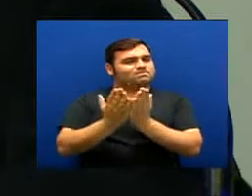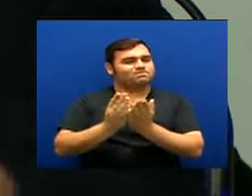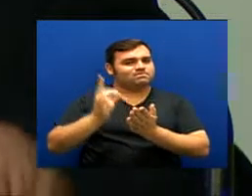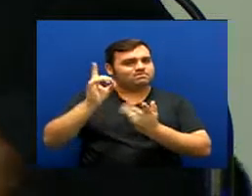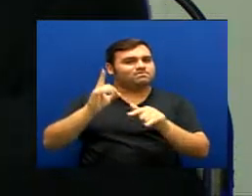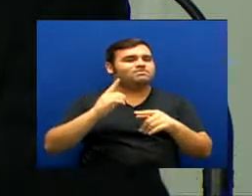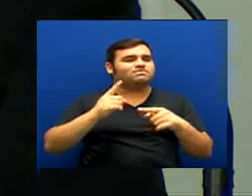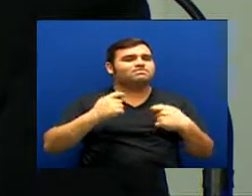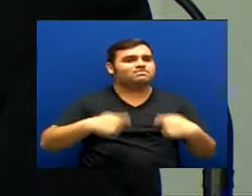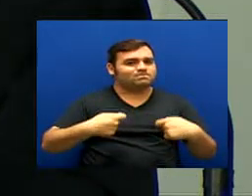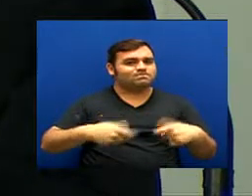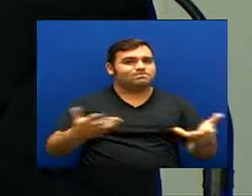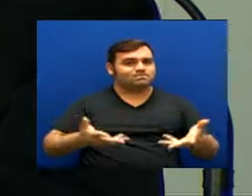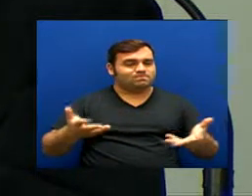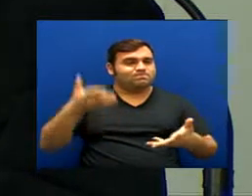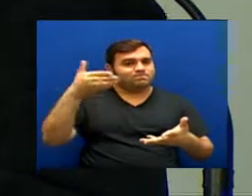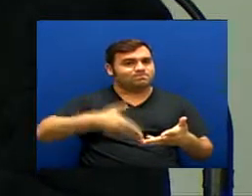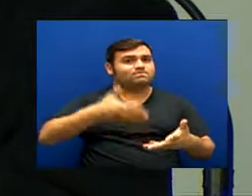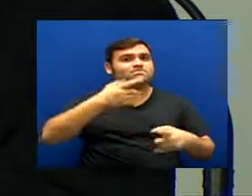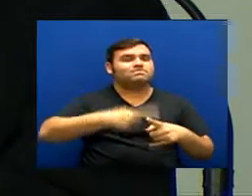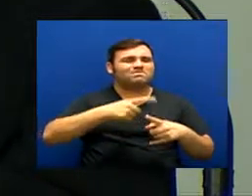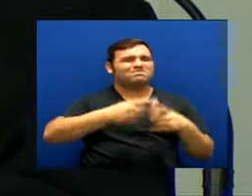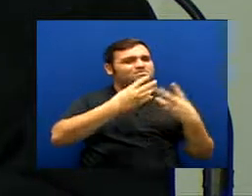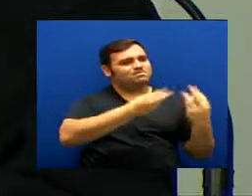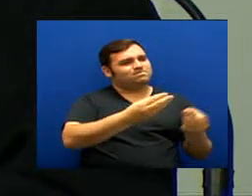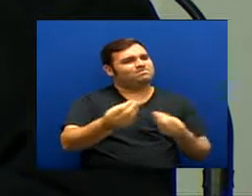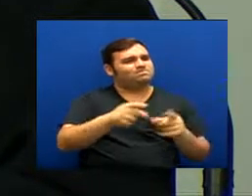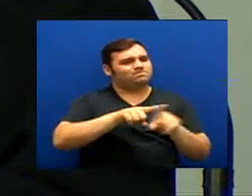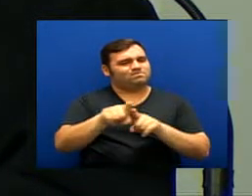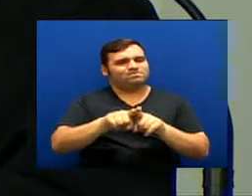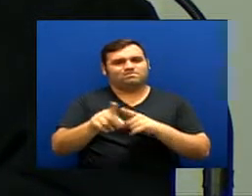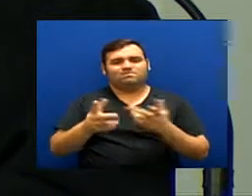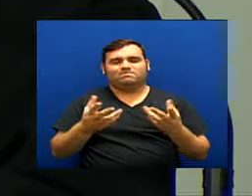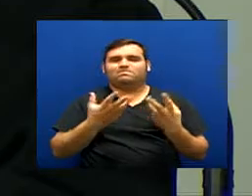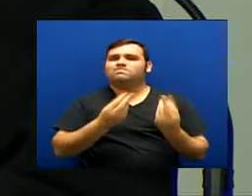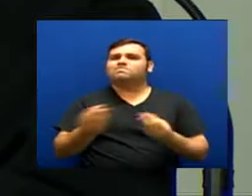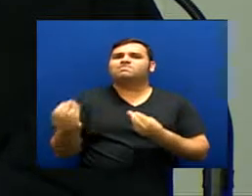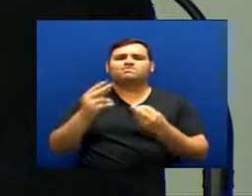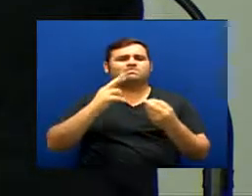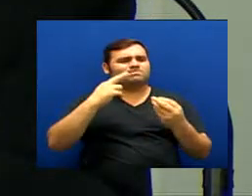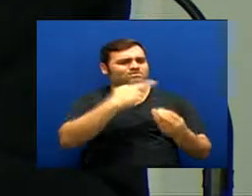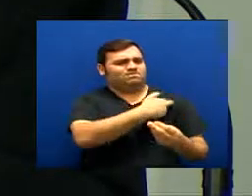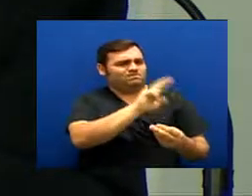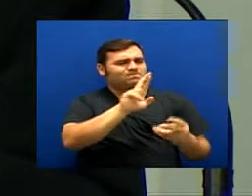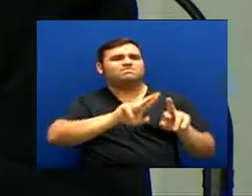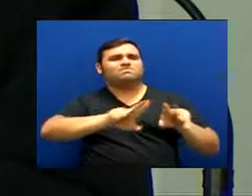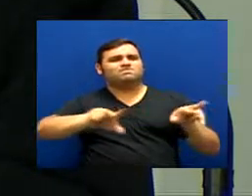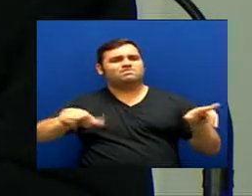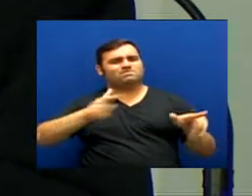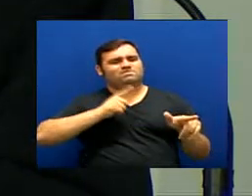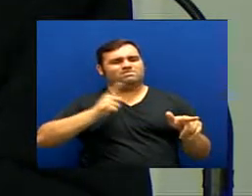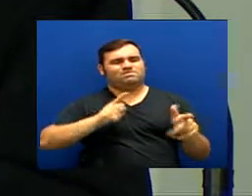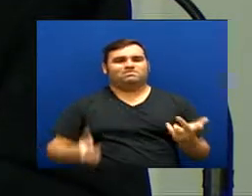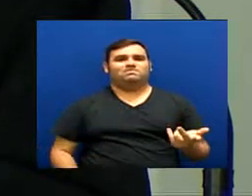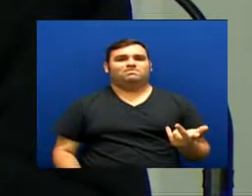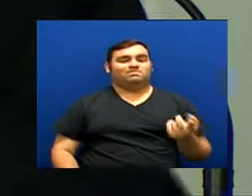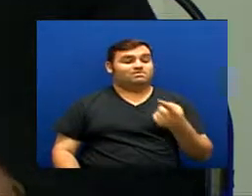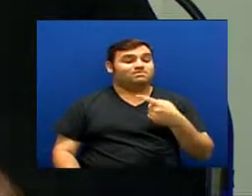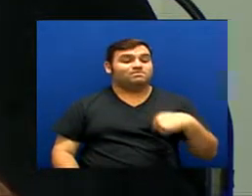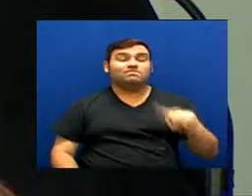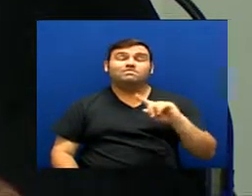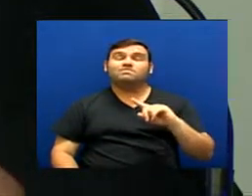sessão solene, na qual, com muita alegria, eu estou representando a minha